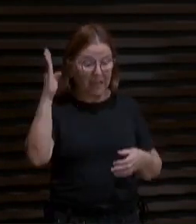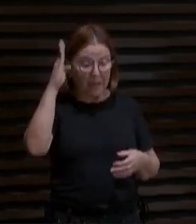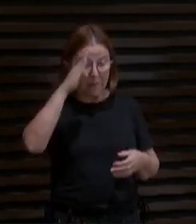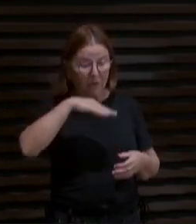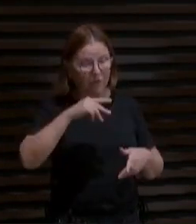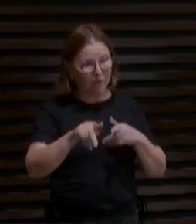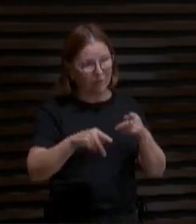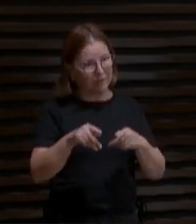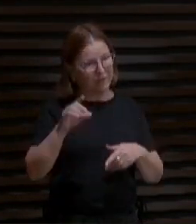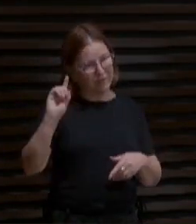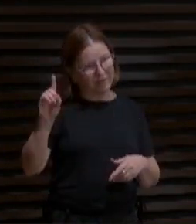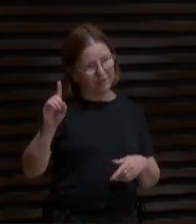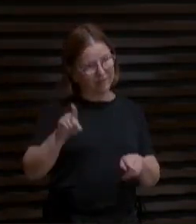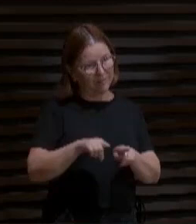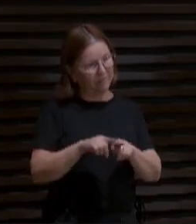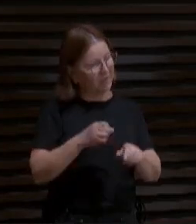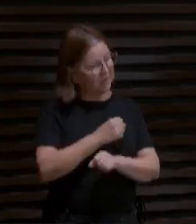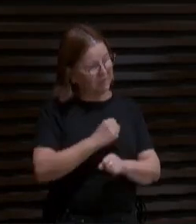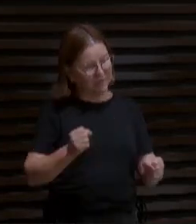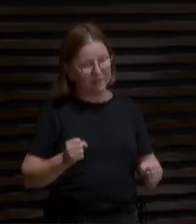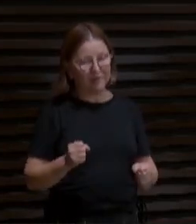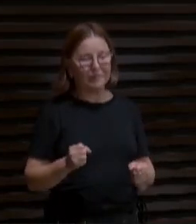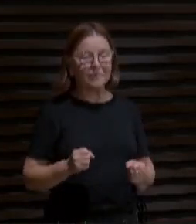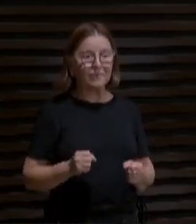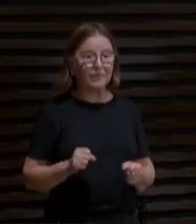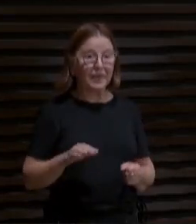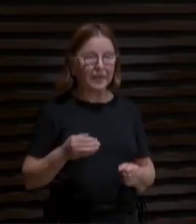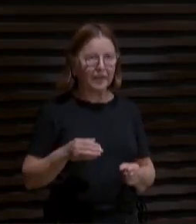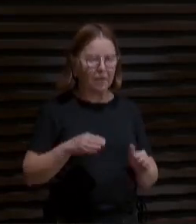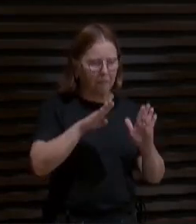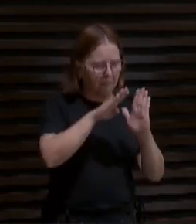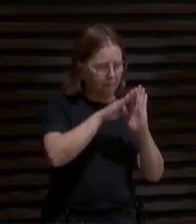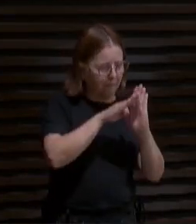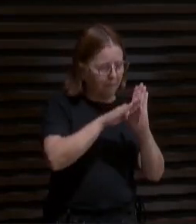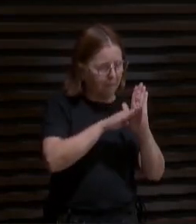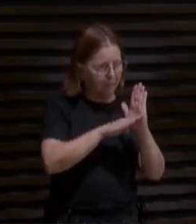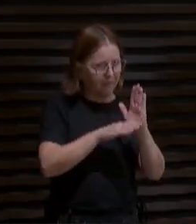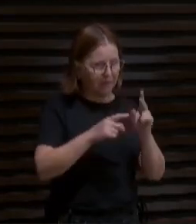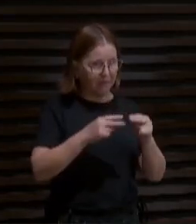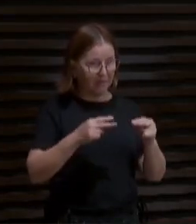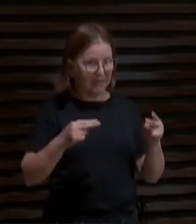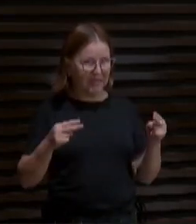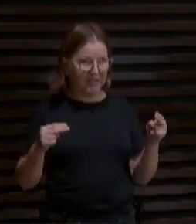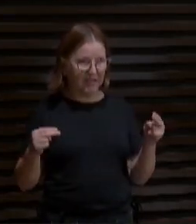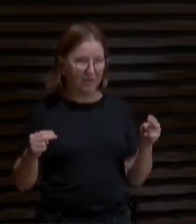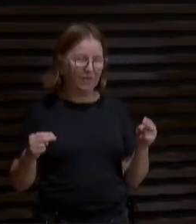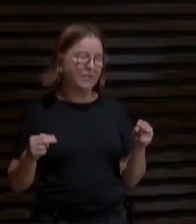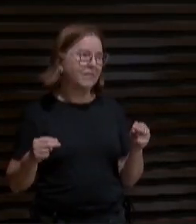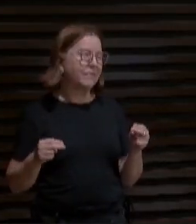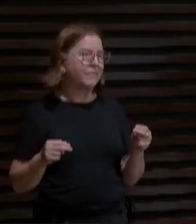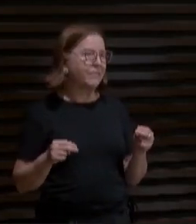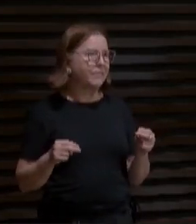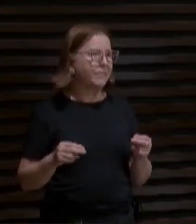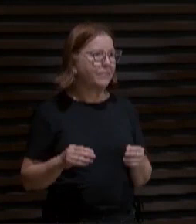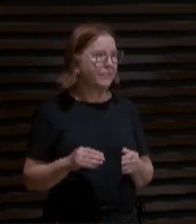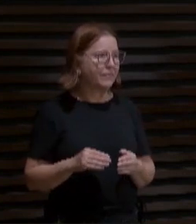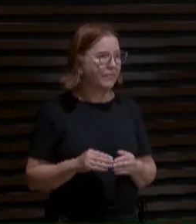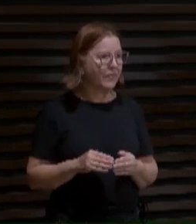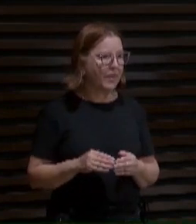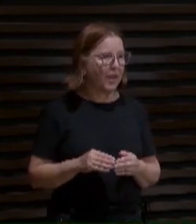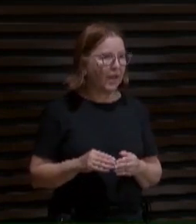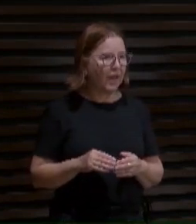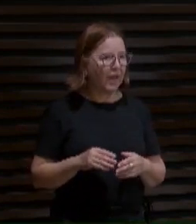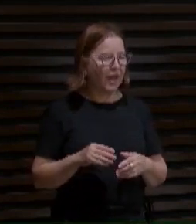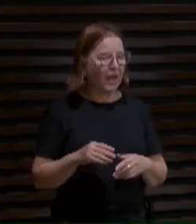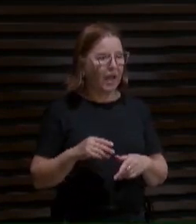E aí ele engendrou uma coisa que ele viu que não dava para amaldiçoar o povo, depois disse